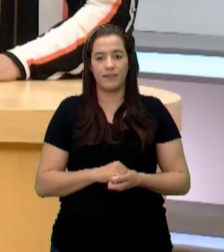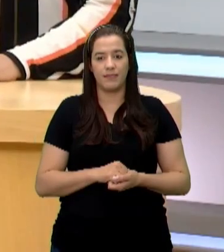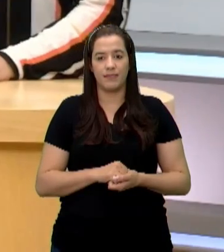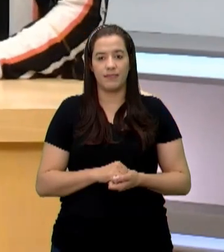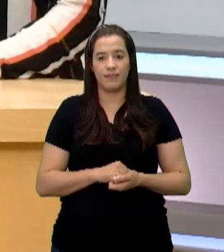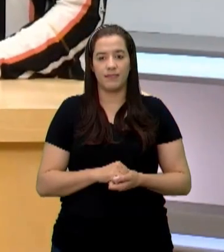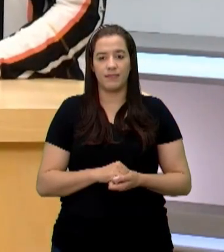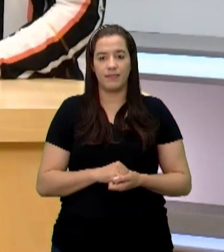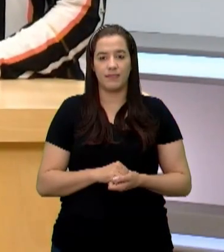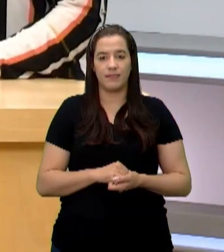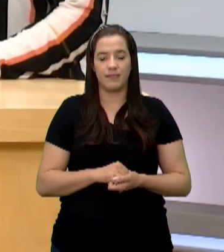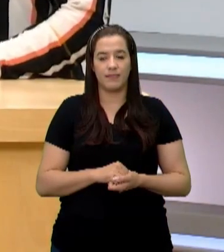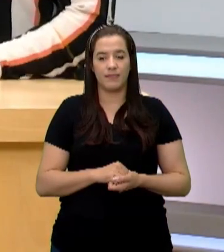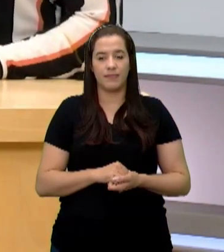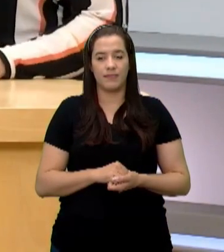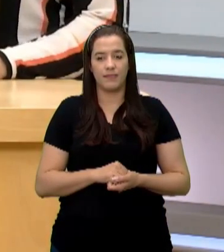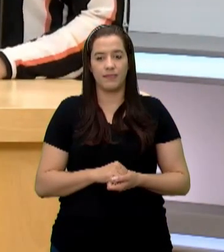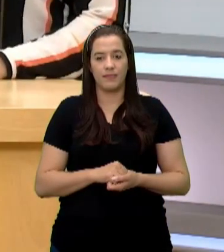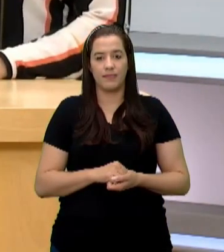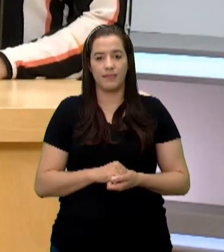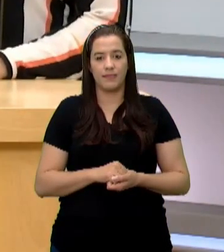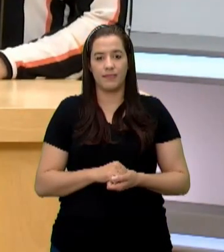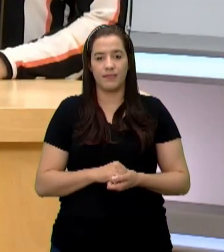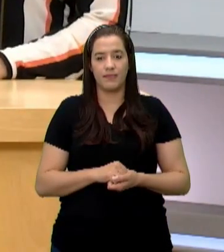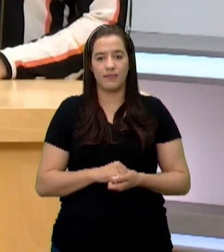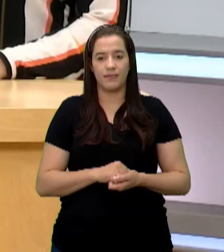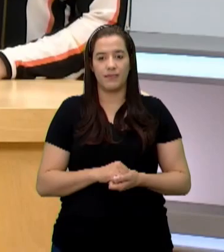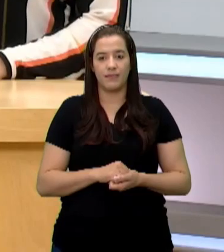segundo texto. Agora a gente tá na 3, tá,